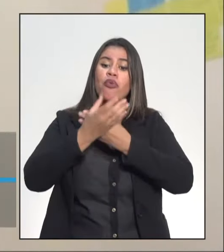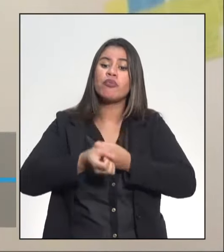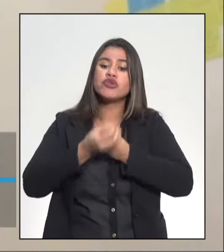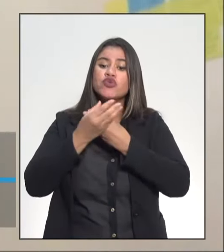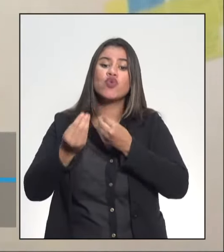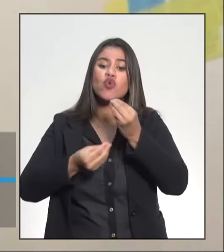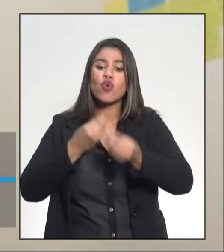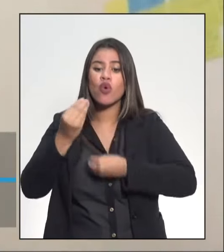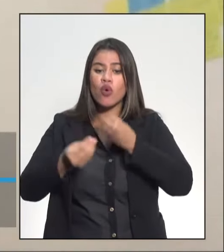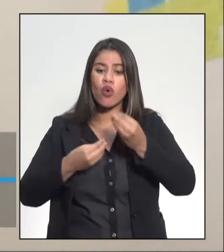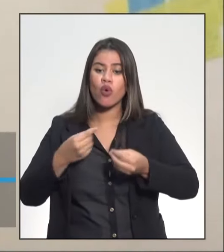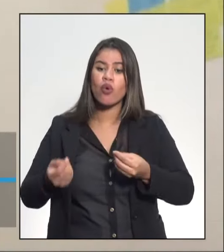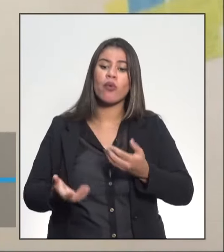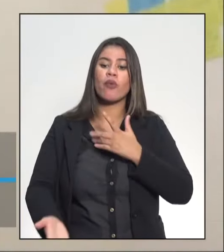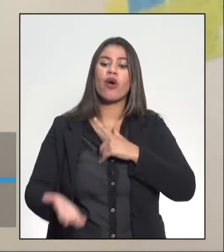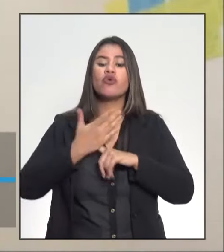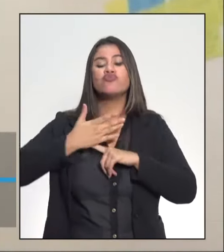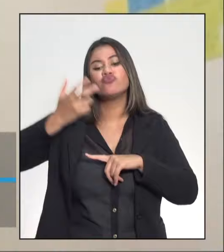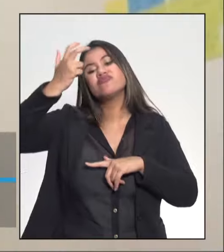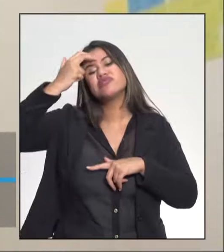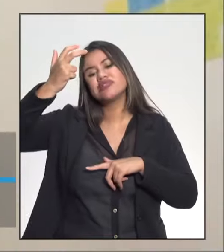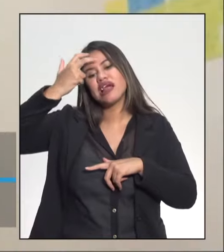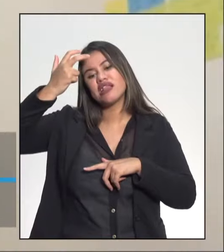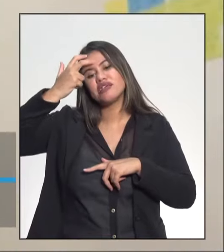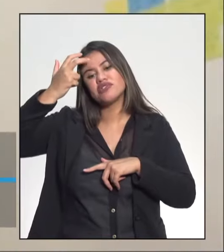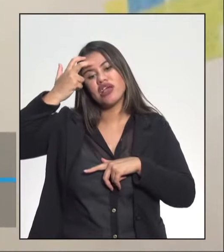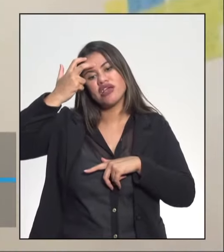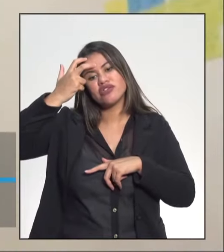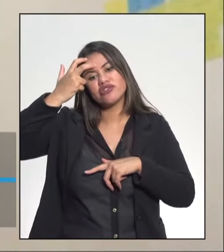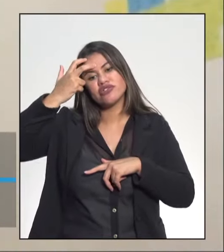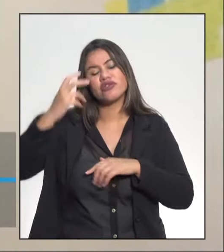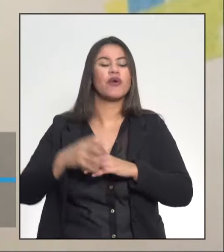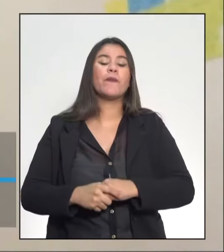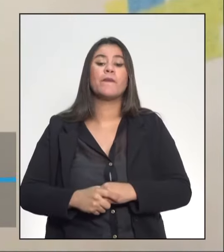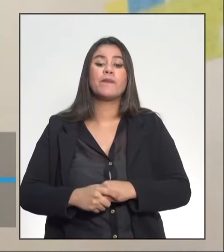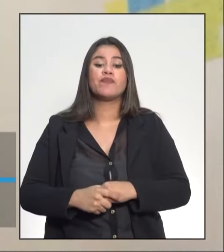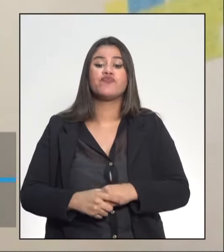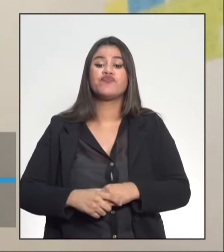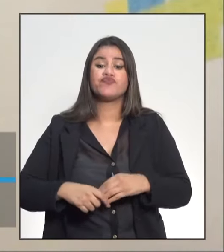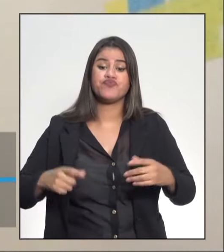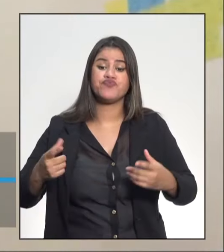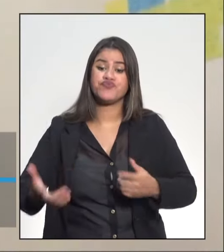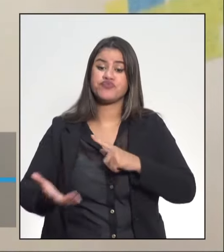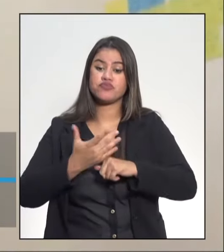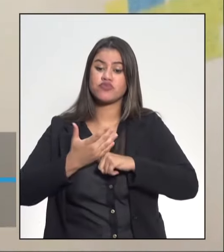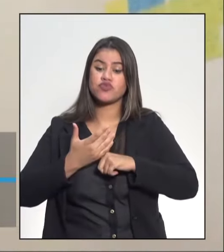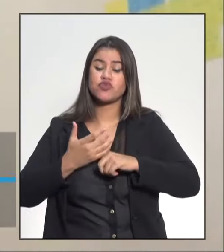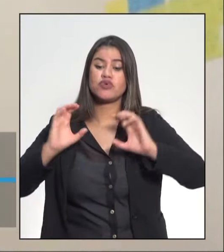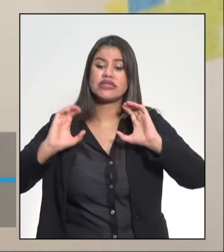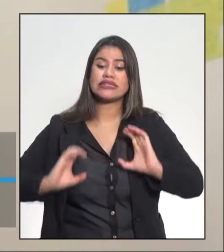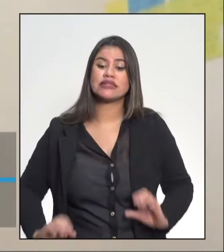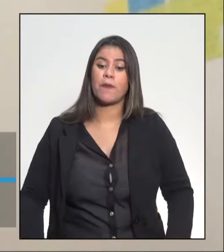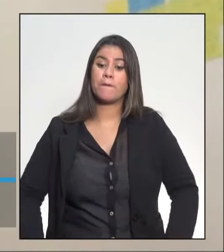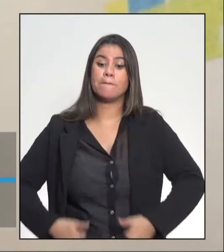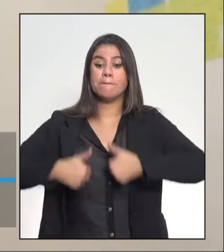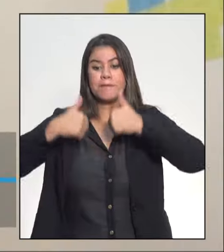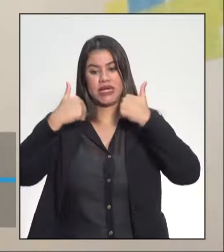forma, nos deixam mais inteligentes. Porque nos ajudam a ser melhores cidadãos no mundo.